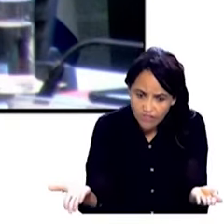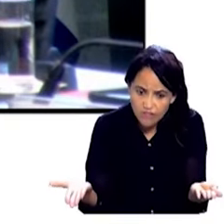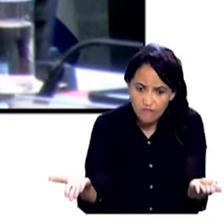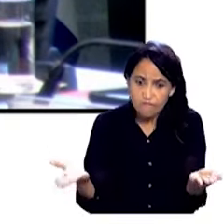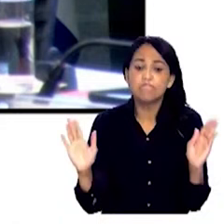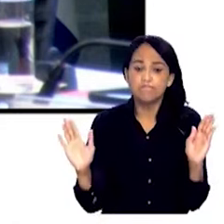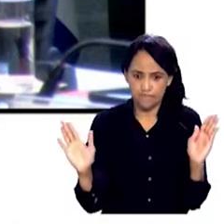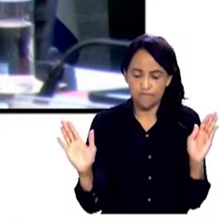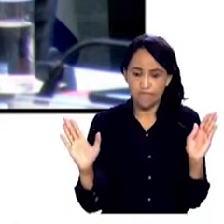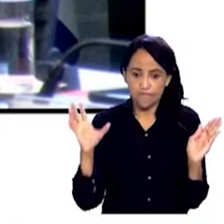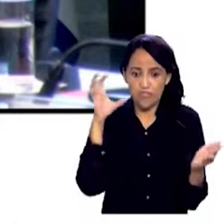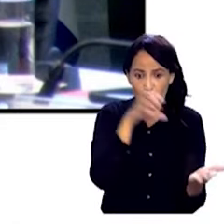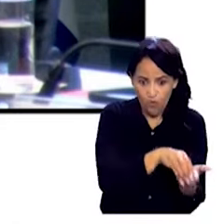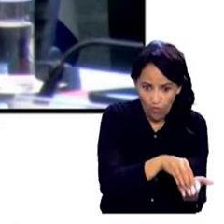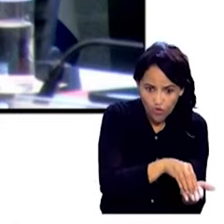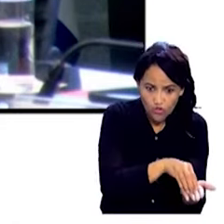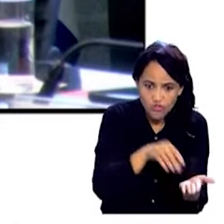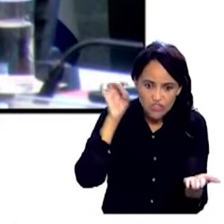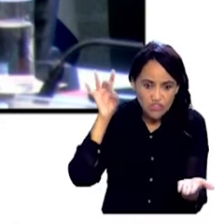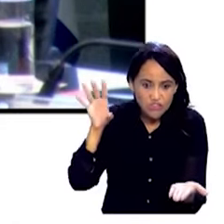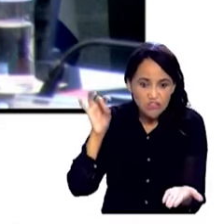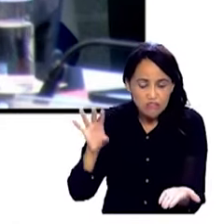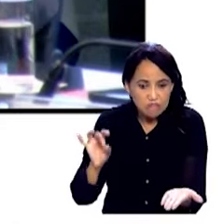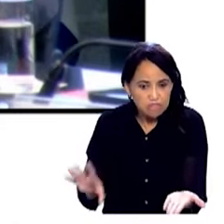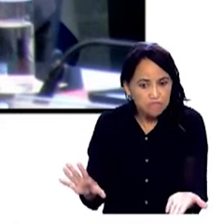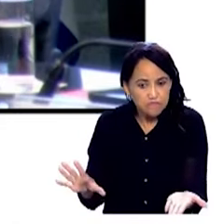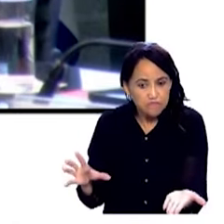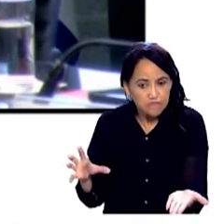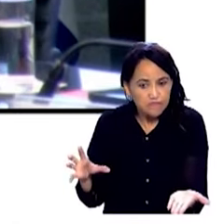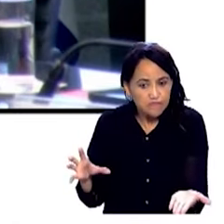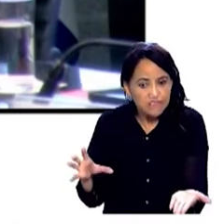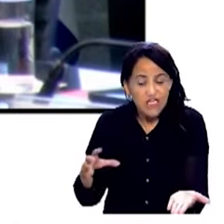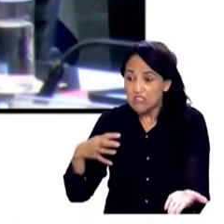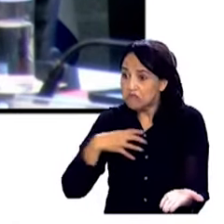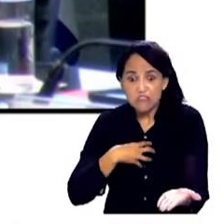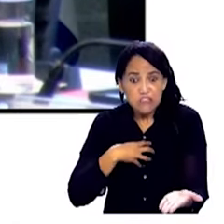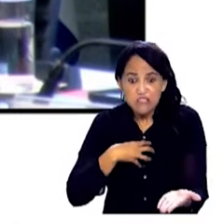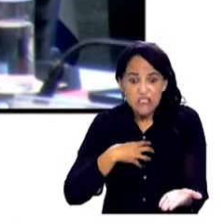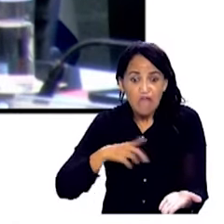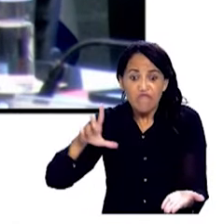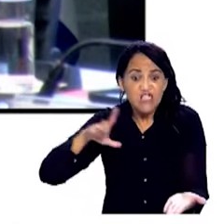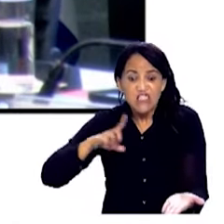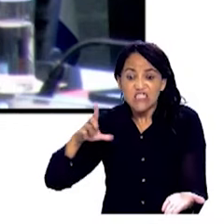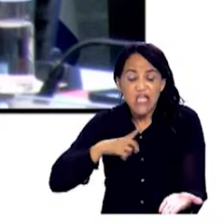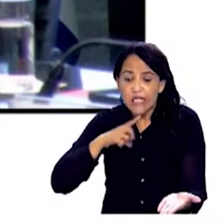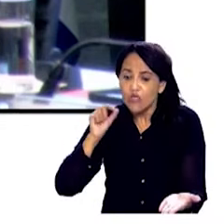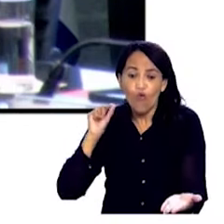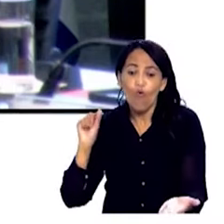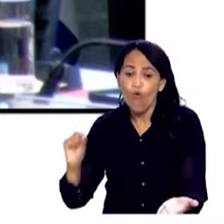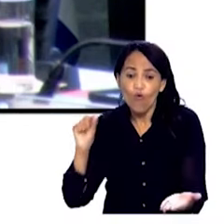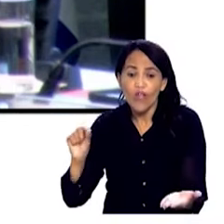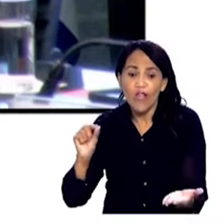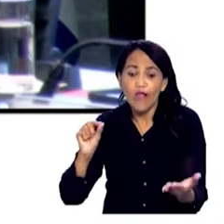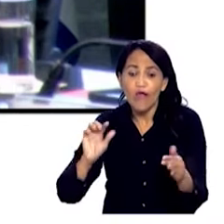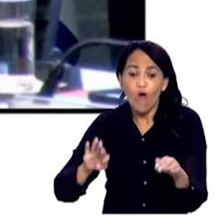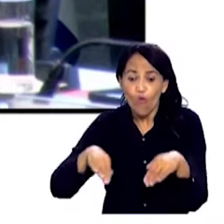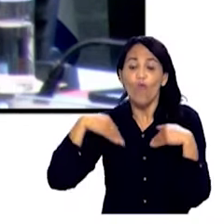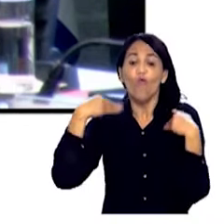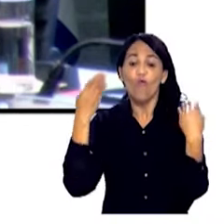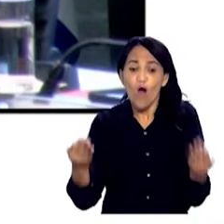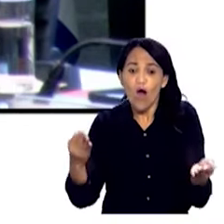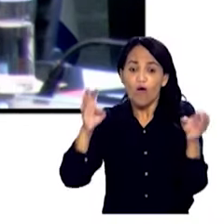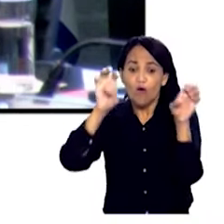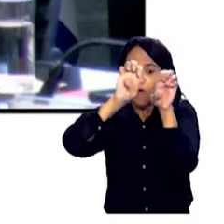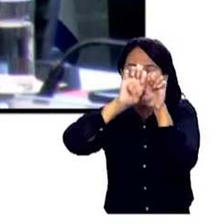individuais tem voto geral tem dissidência como a estrutura da decisão e finalmente